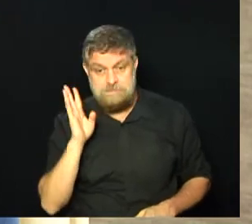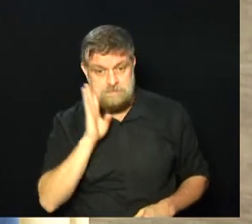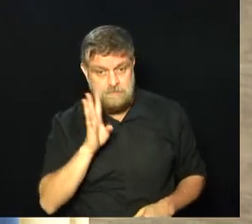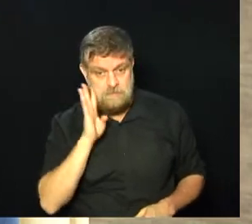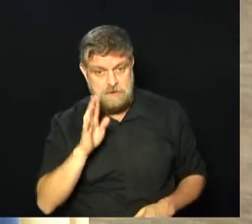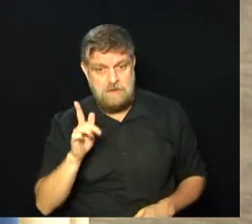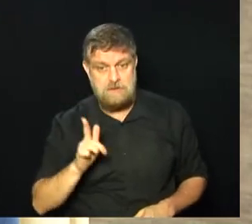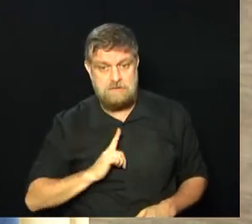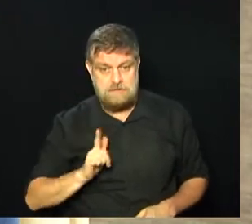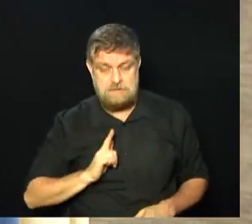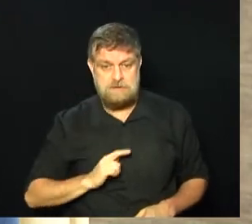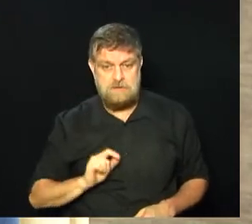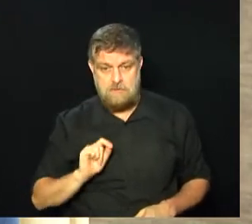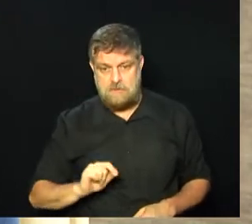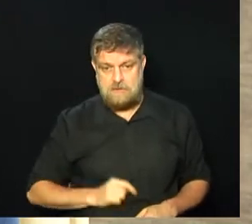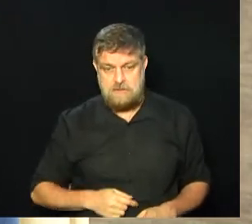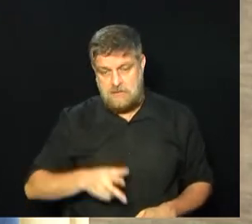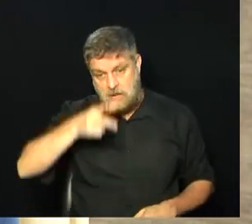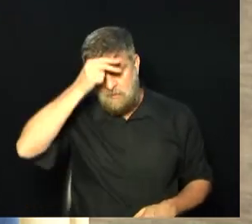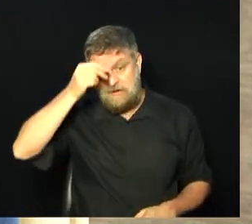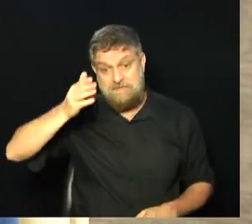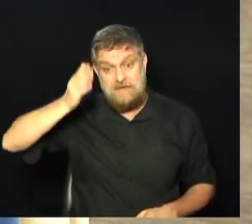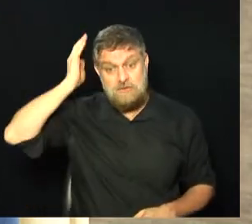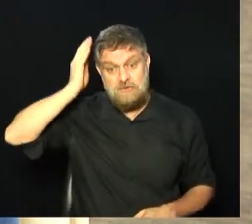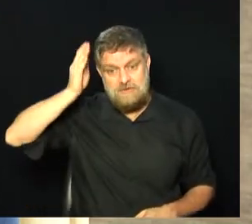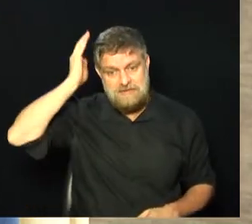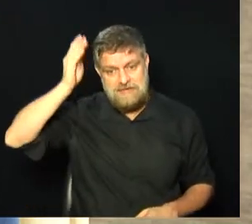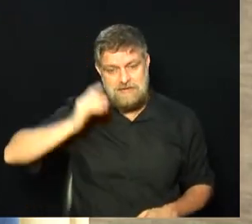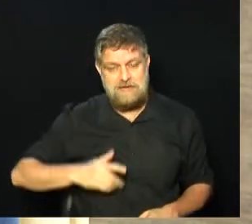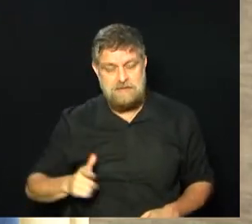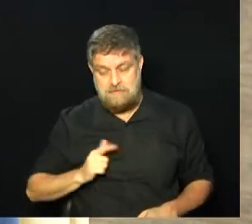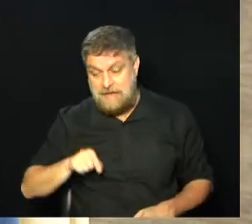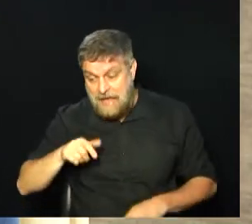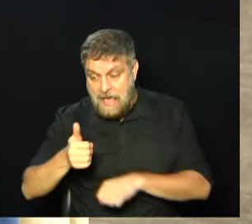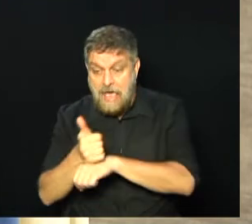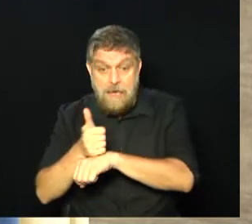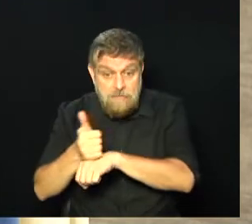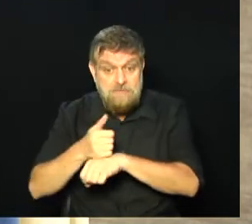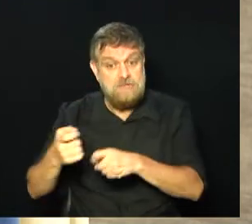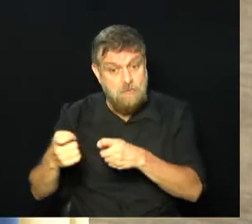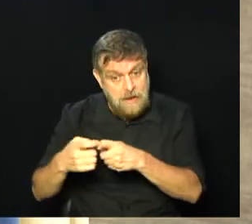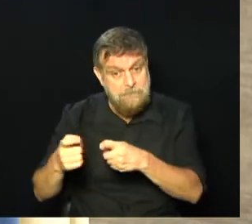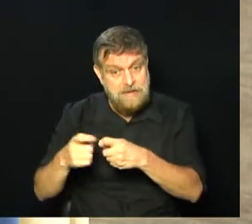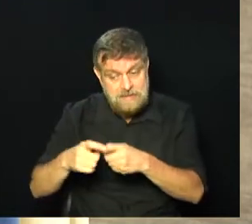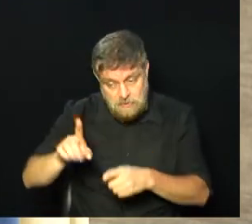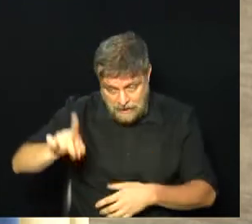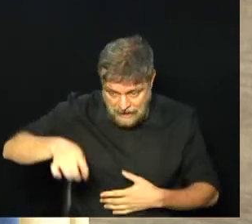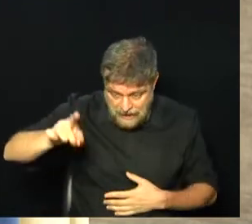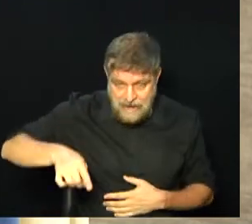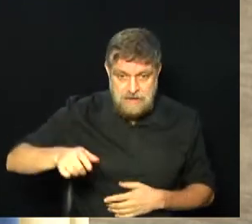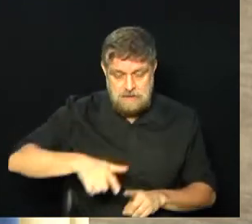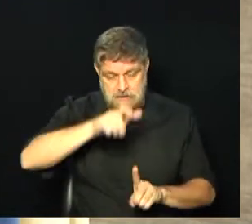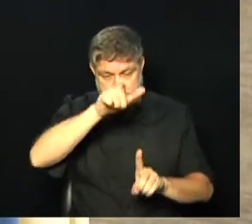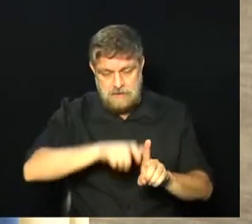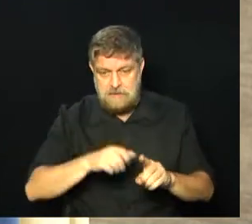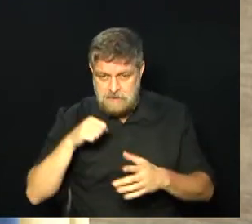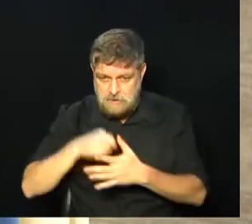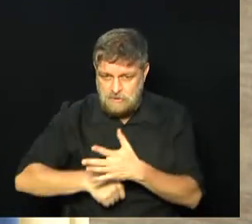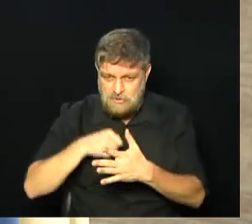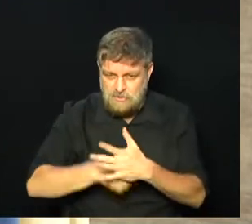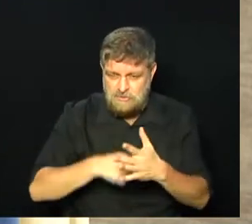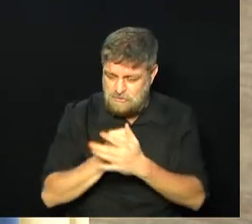tem aí a compreensão do chefe do executivo, prefeito que é urologista, médico de profissão, ele militou tantos